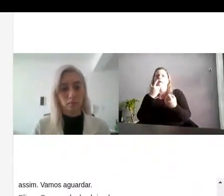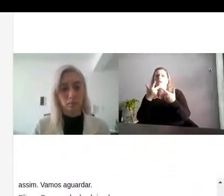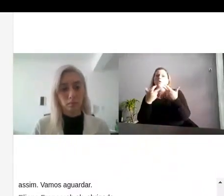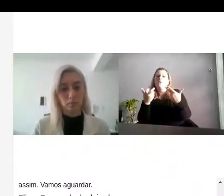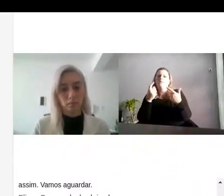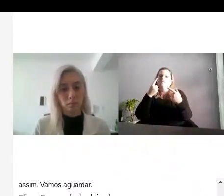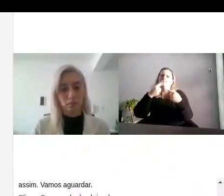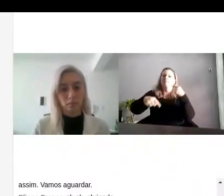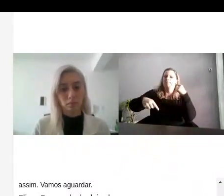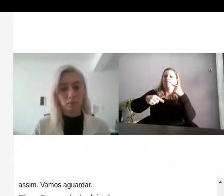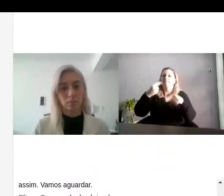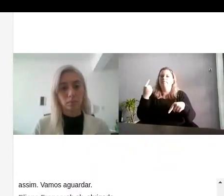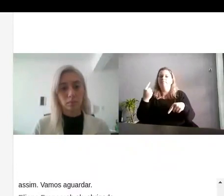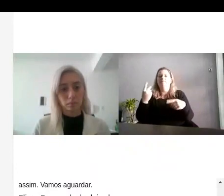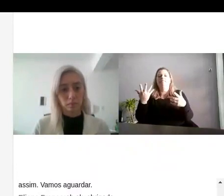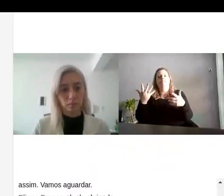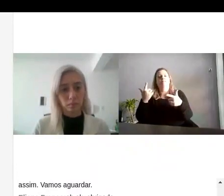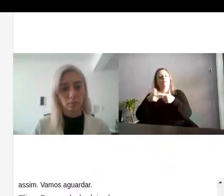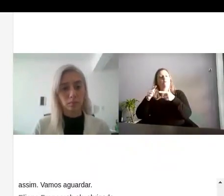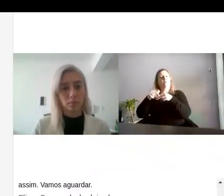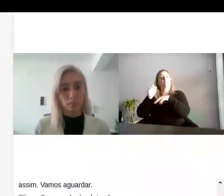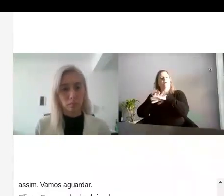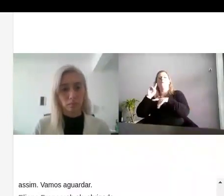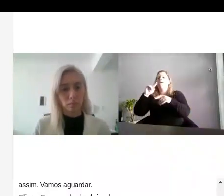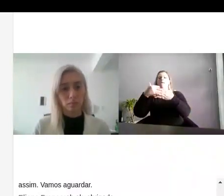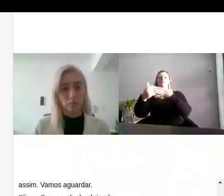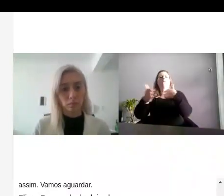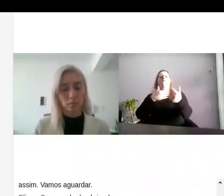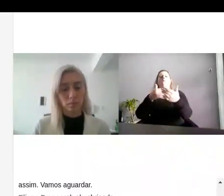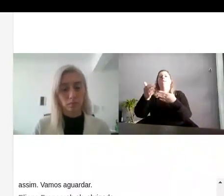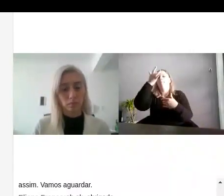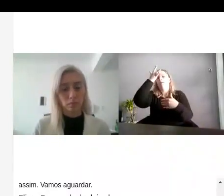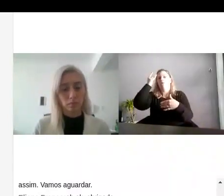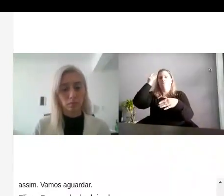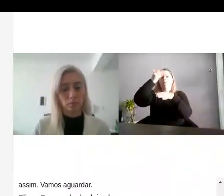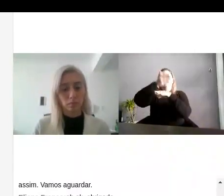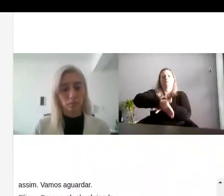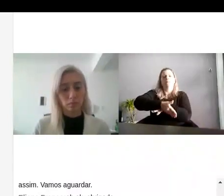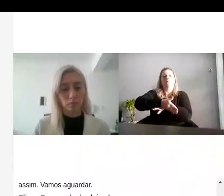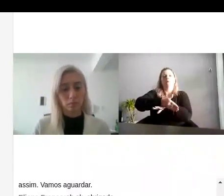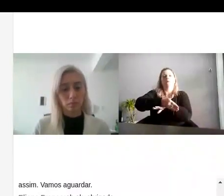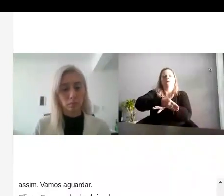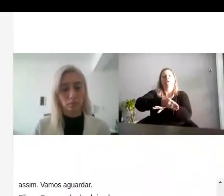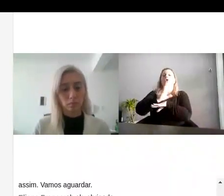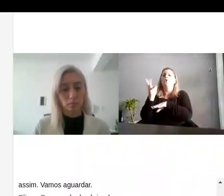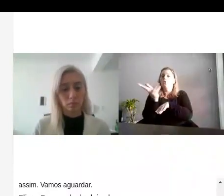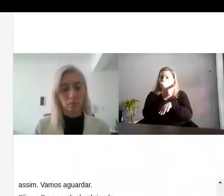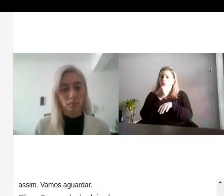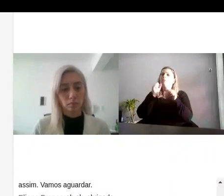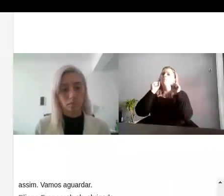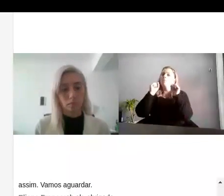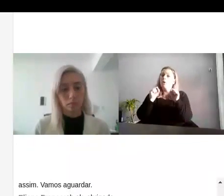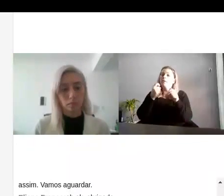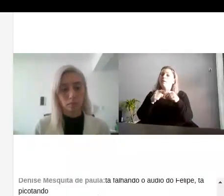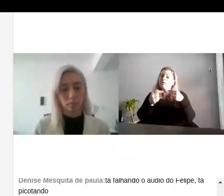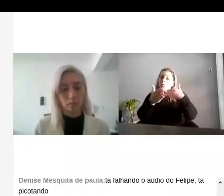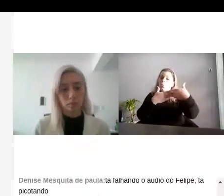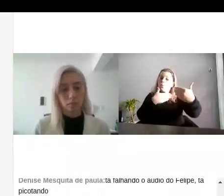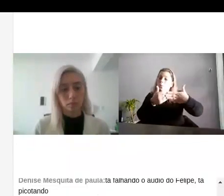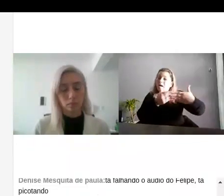disse, não é qualquer pessoa, todas podem, mas não qualquer uma. E eu acho que é um momento